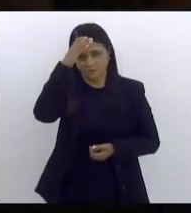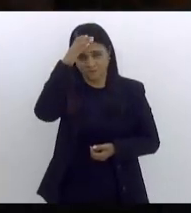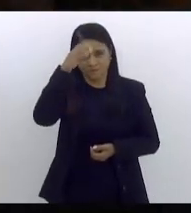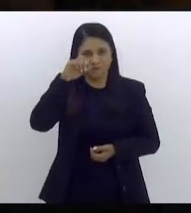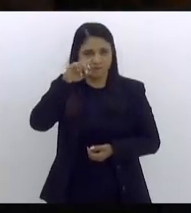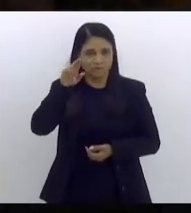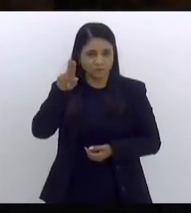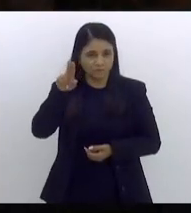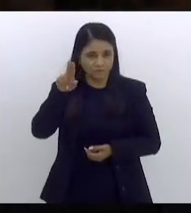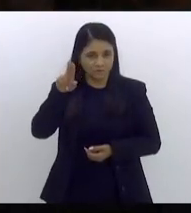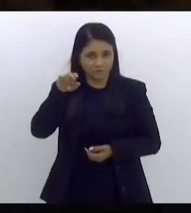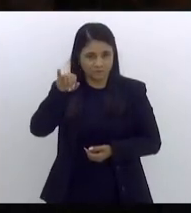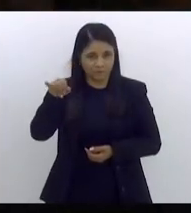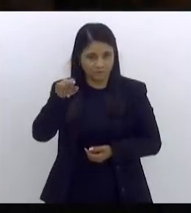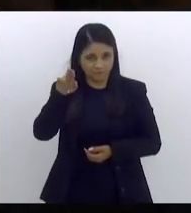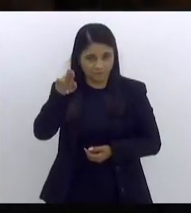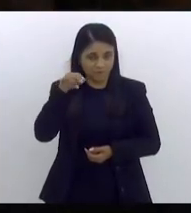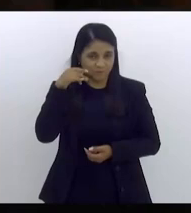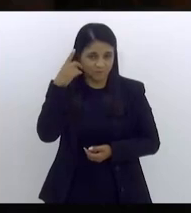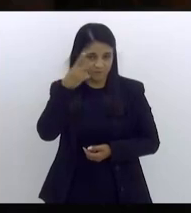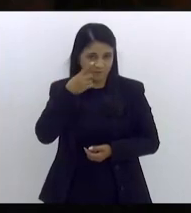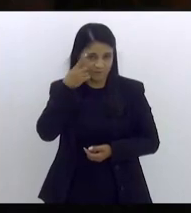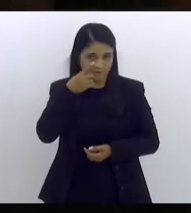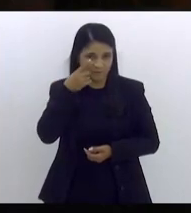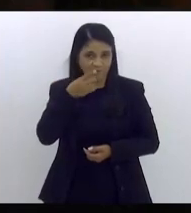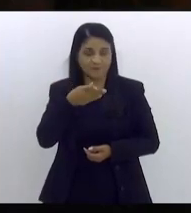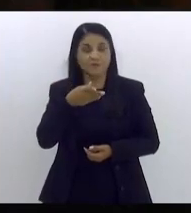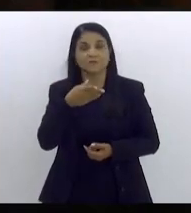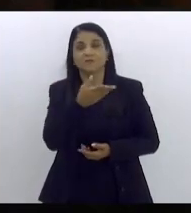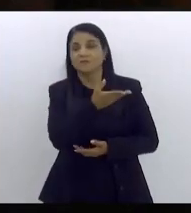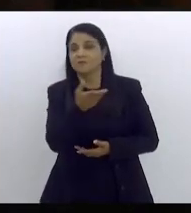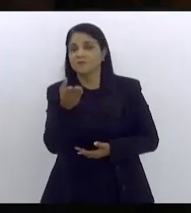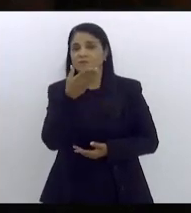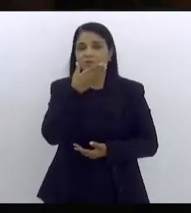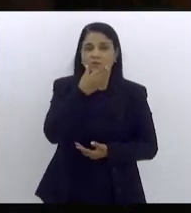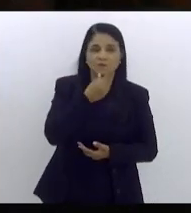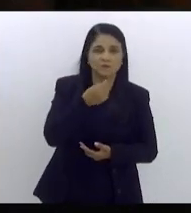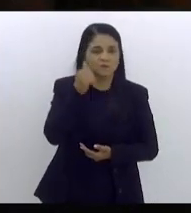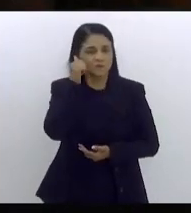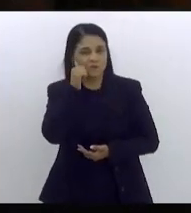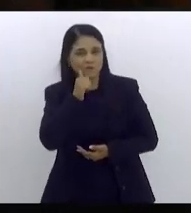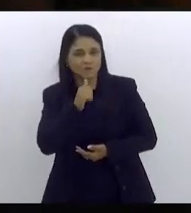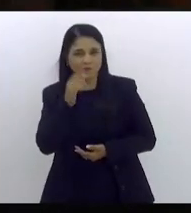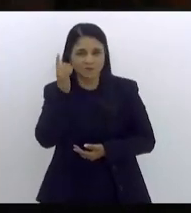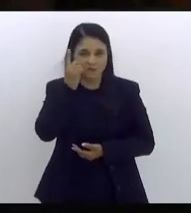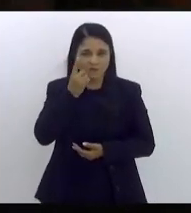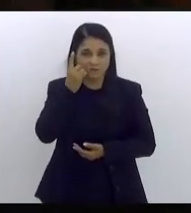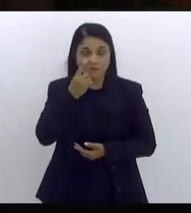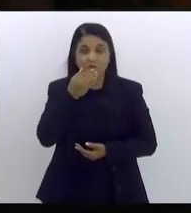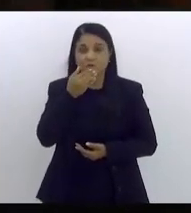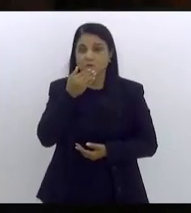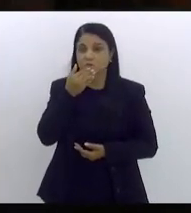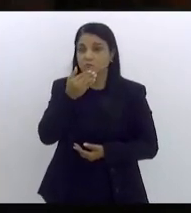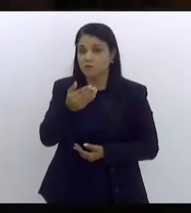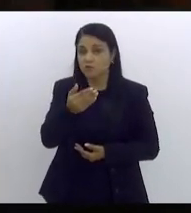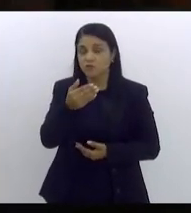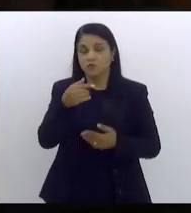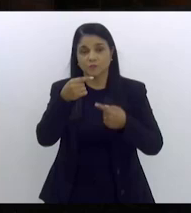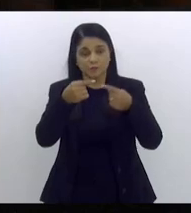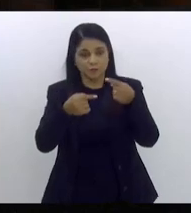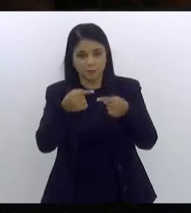deputada Tia Ju, senhoras e senhores deputados, solicitei para